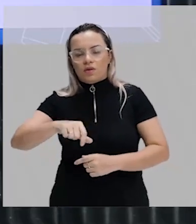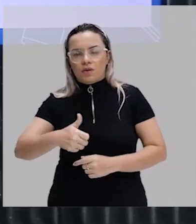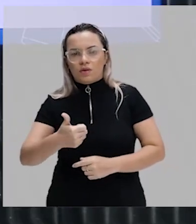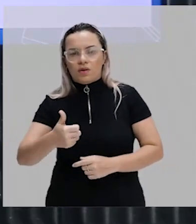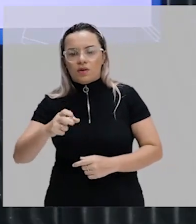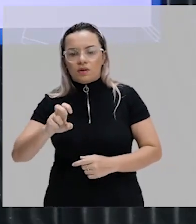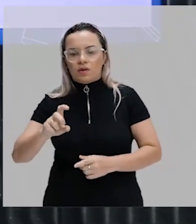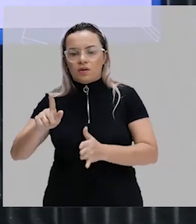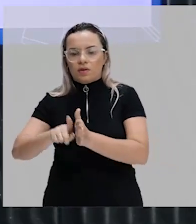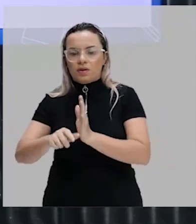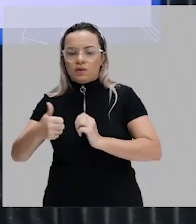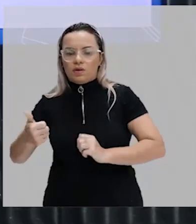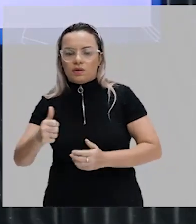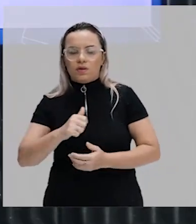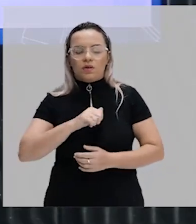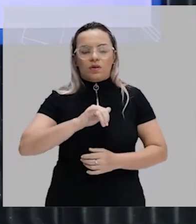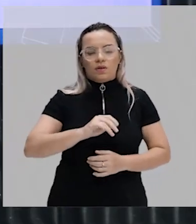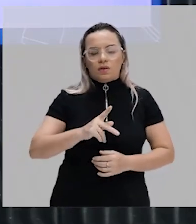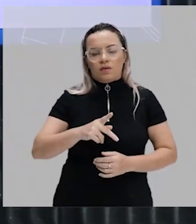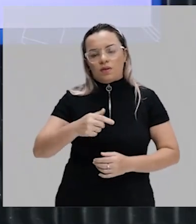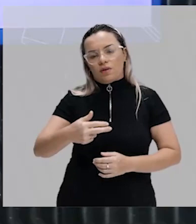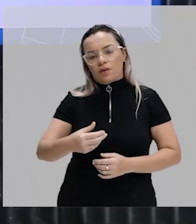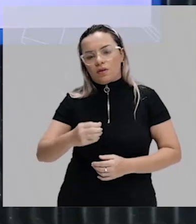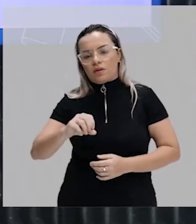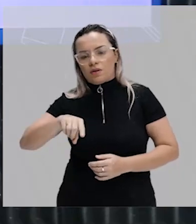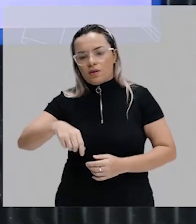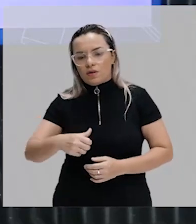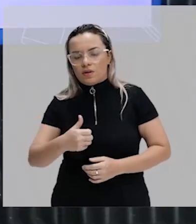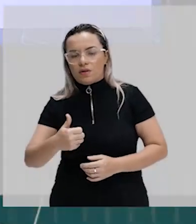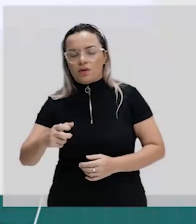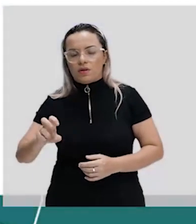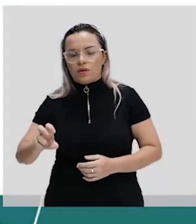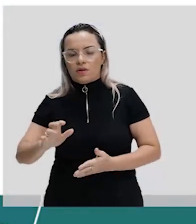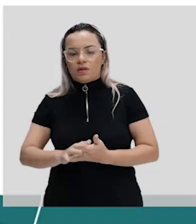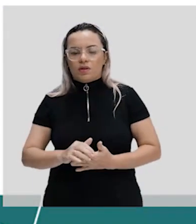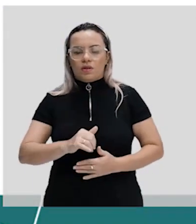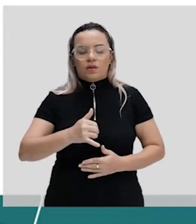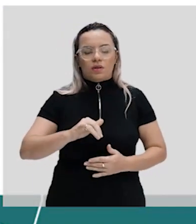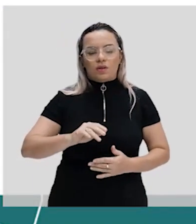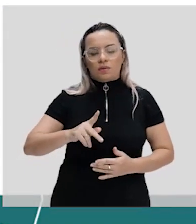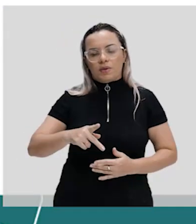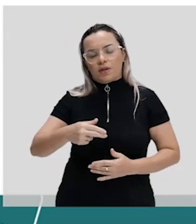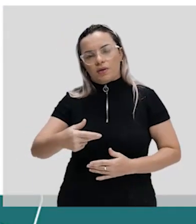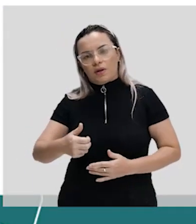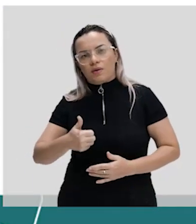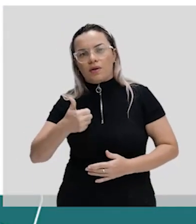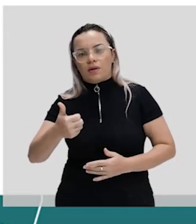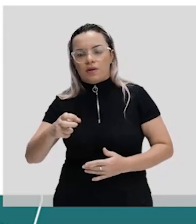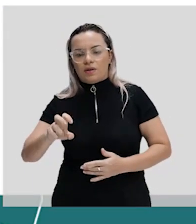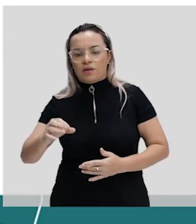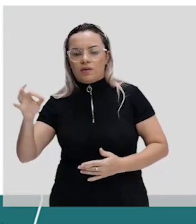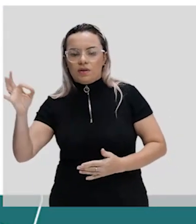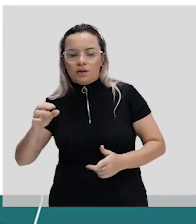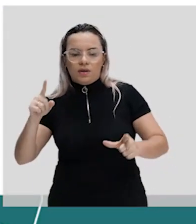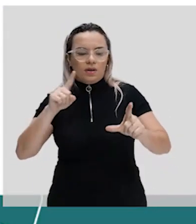temos o 0,15, ou seja, 15%. Isso está em qual letra? Lá no nosso gabarito